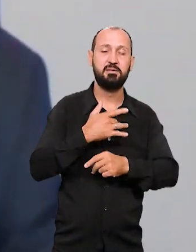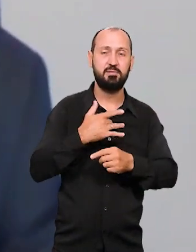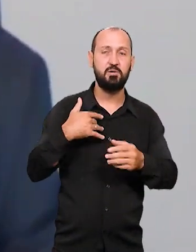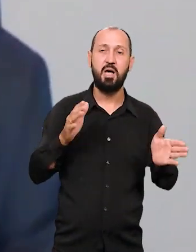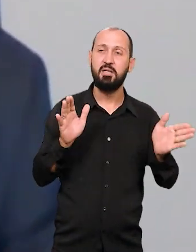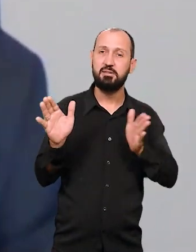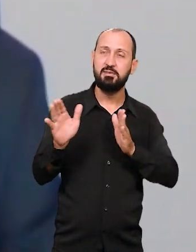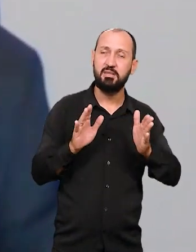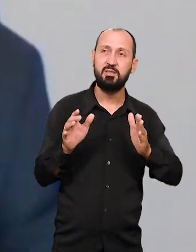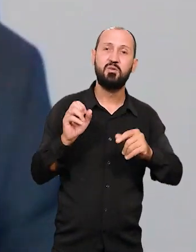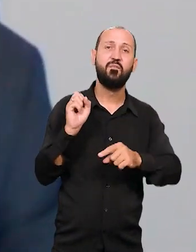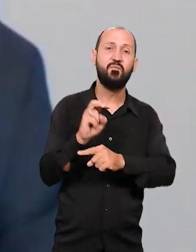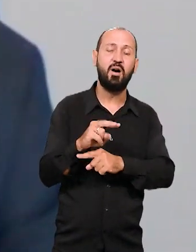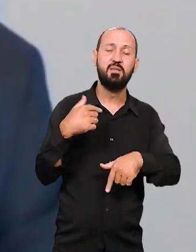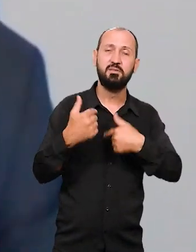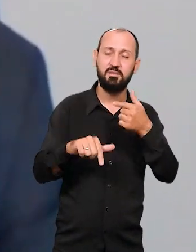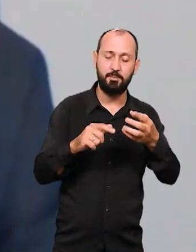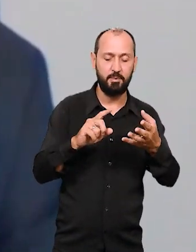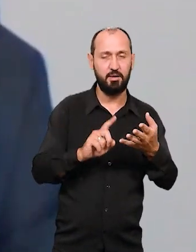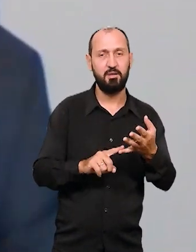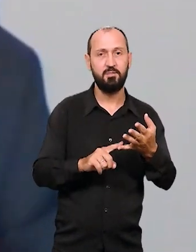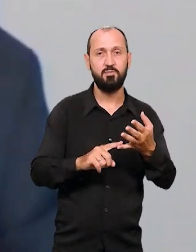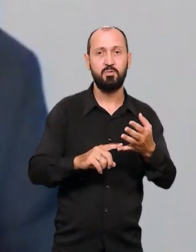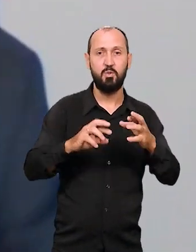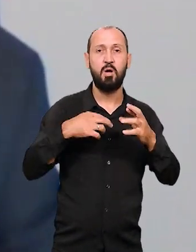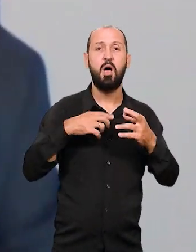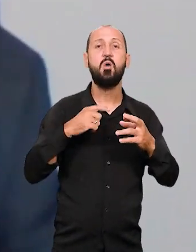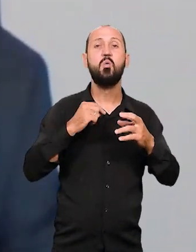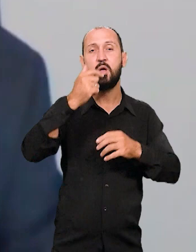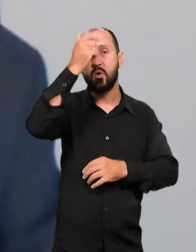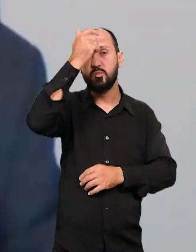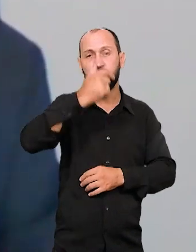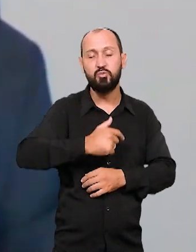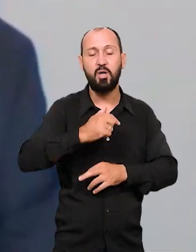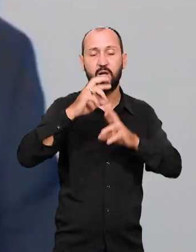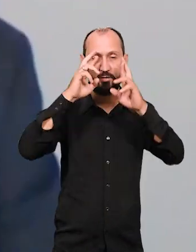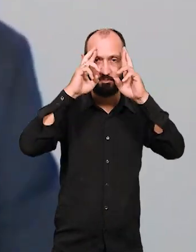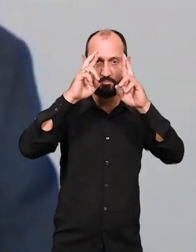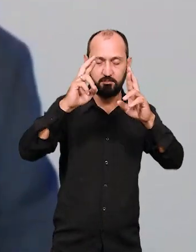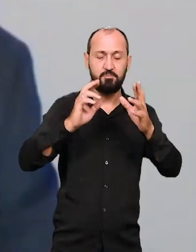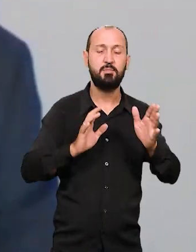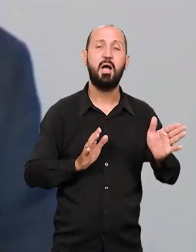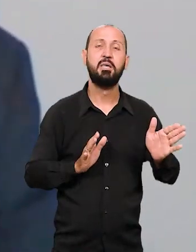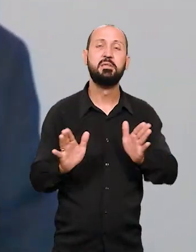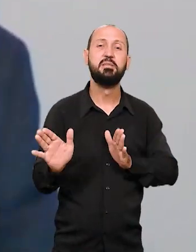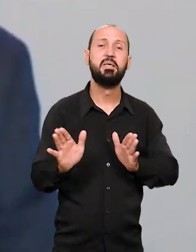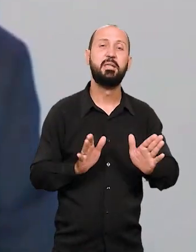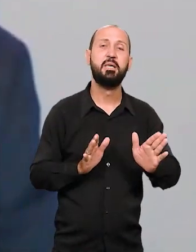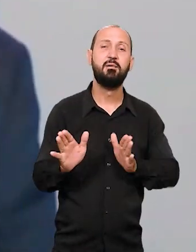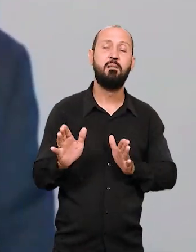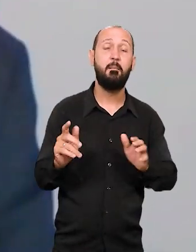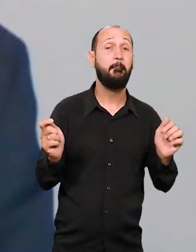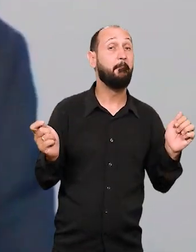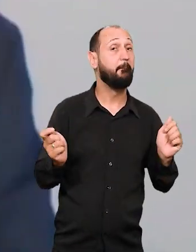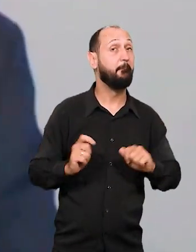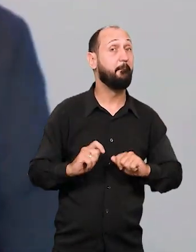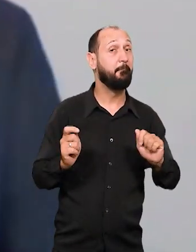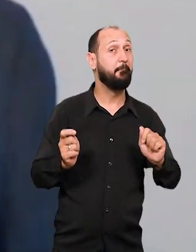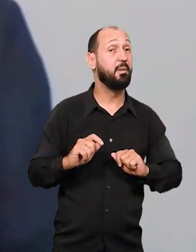uma relação de emprego com dignidade e respeito, né? Acesso